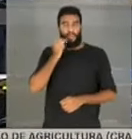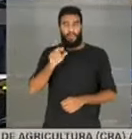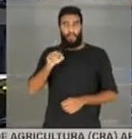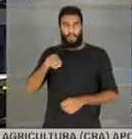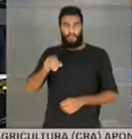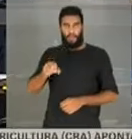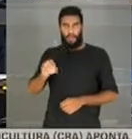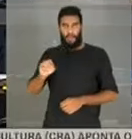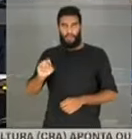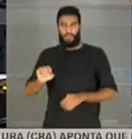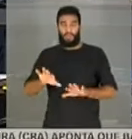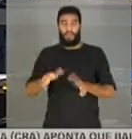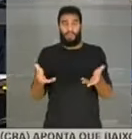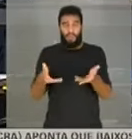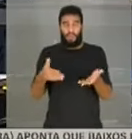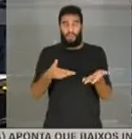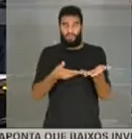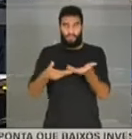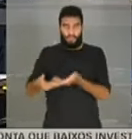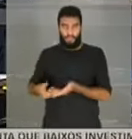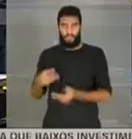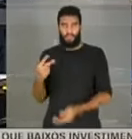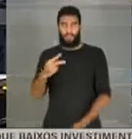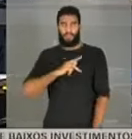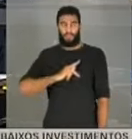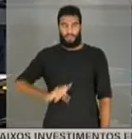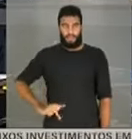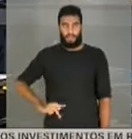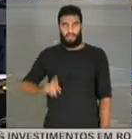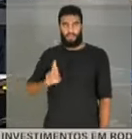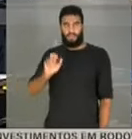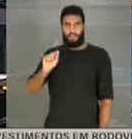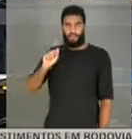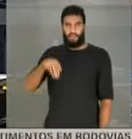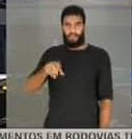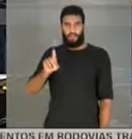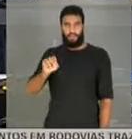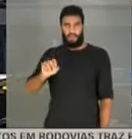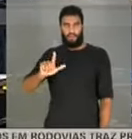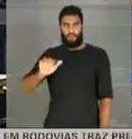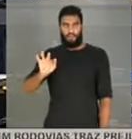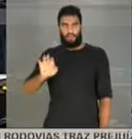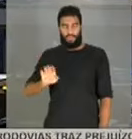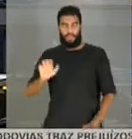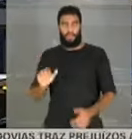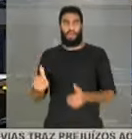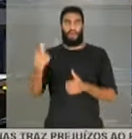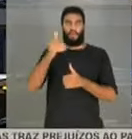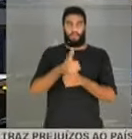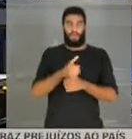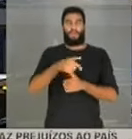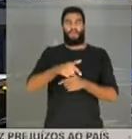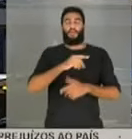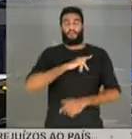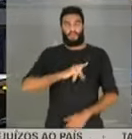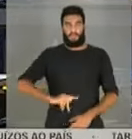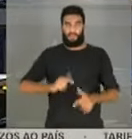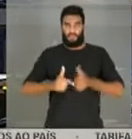queria convidar o vice-presidente Randolfo Rodrigues. Obrigado. Para assumir a presidência dos